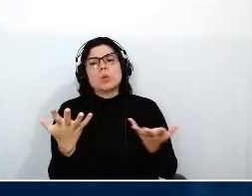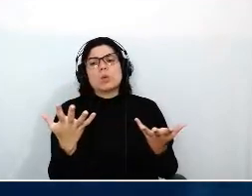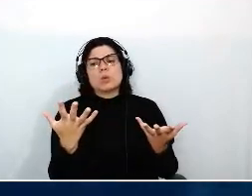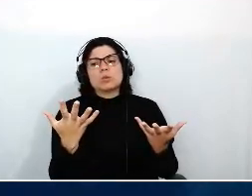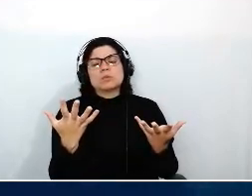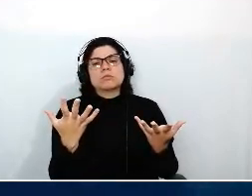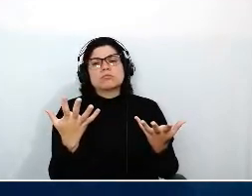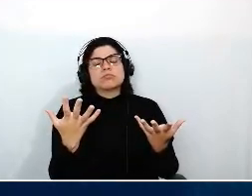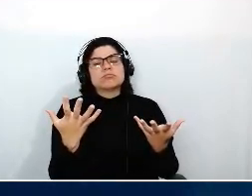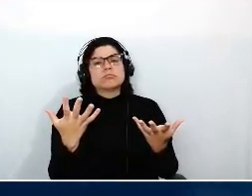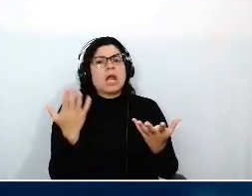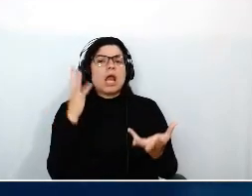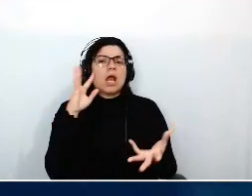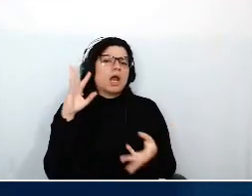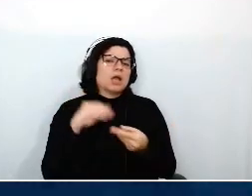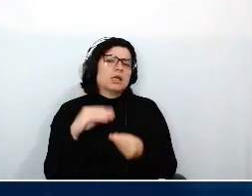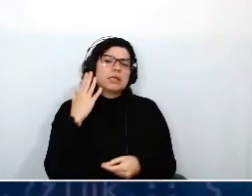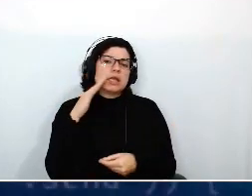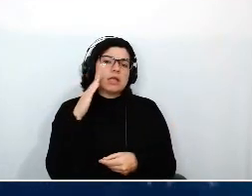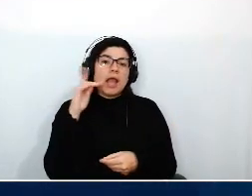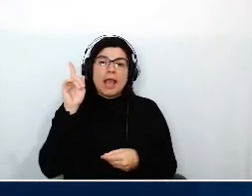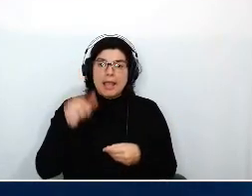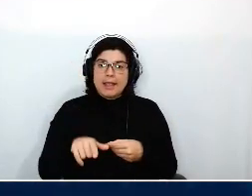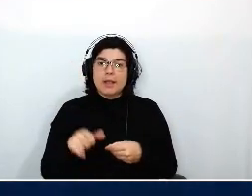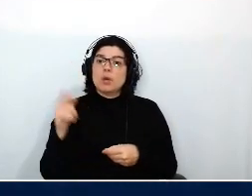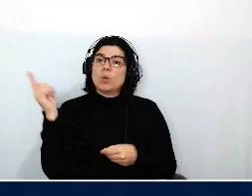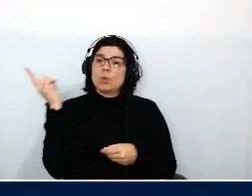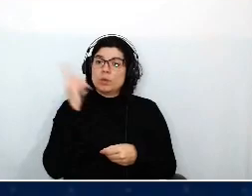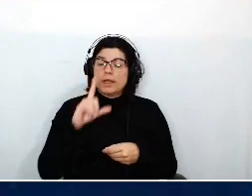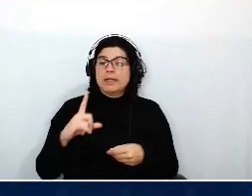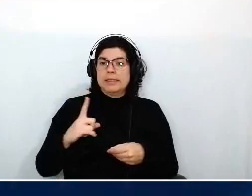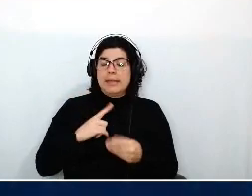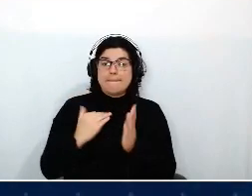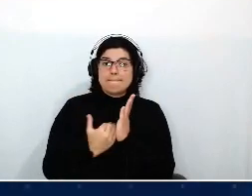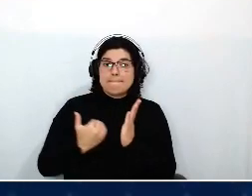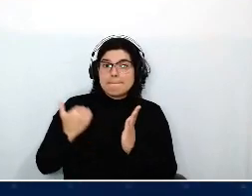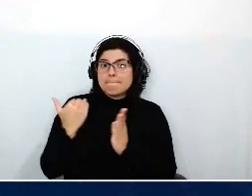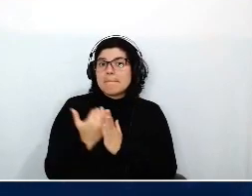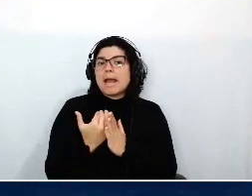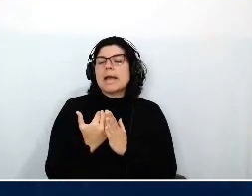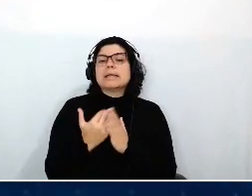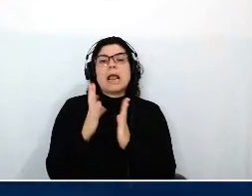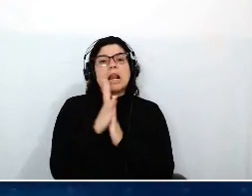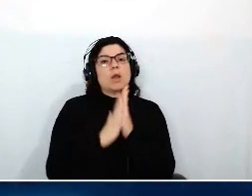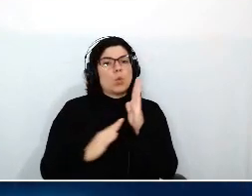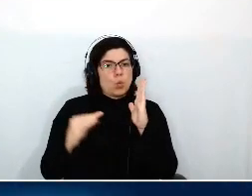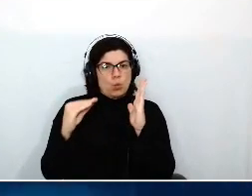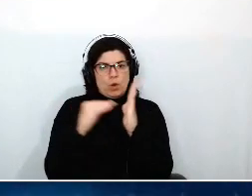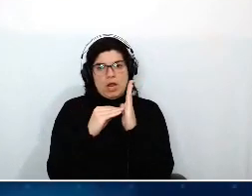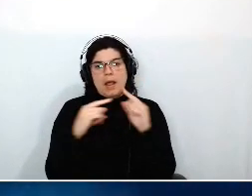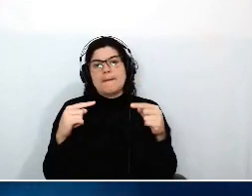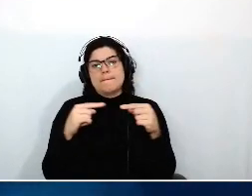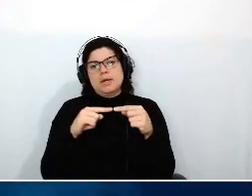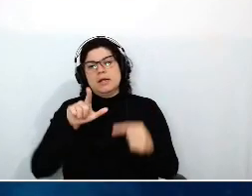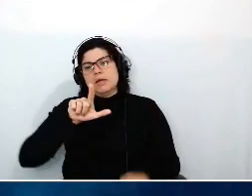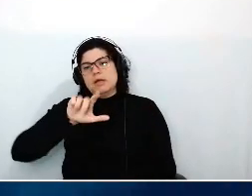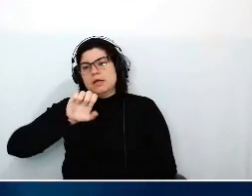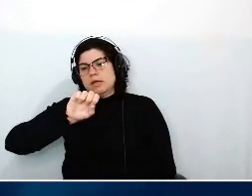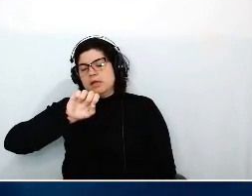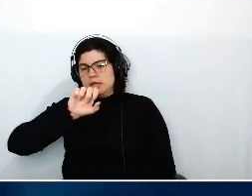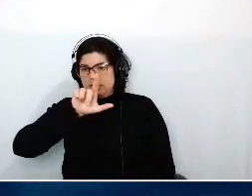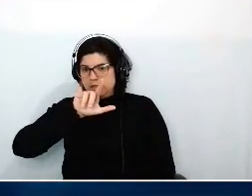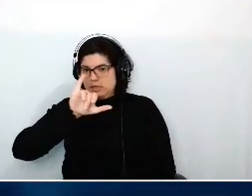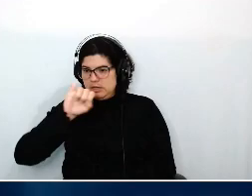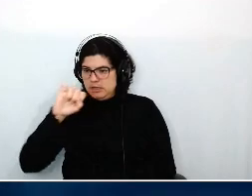a sua compreensão sobre o fato de trazer um pouco mais sobre uma linguagem baseada em Lisp aqui para o evento do PHP, o quão isso